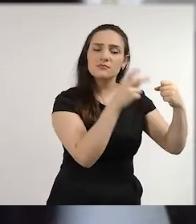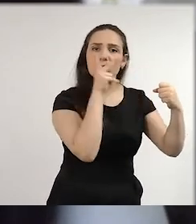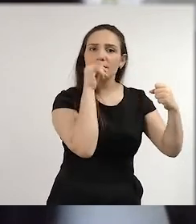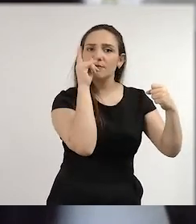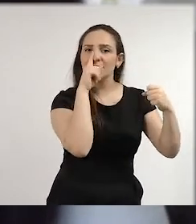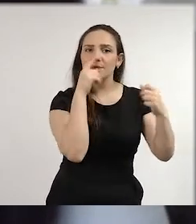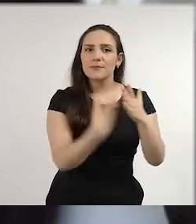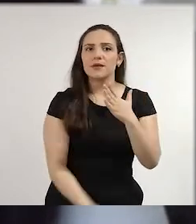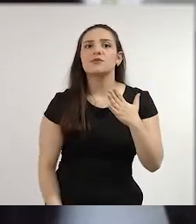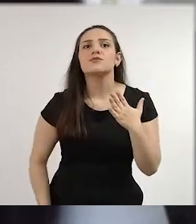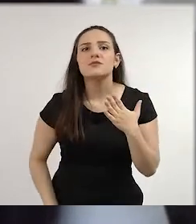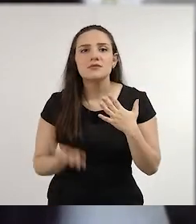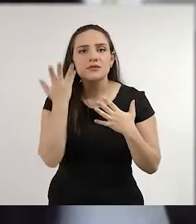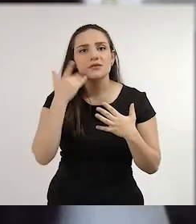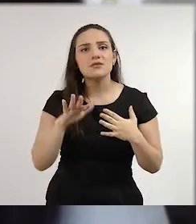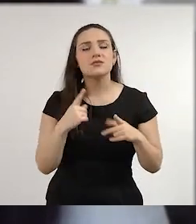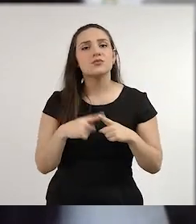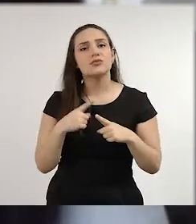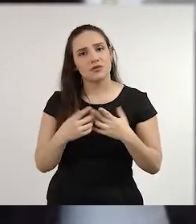da mãe.